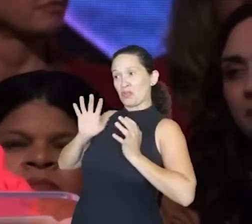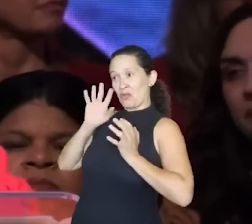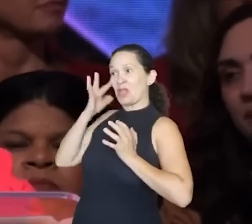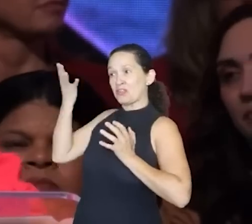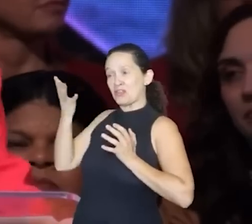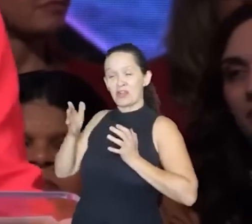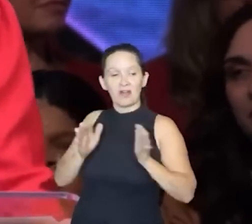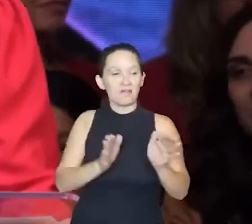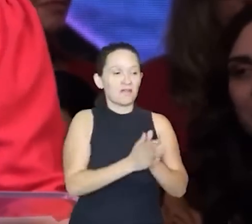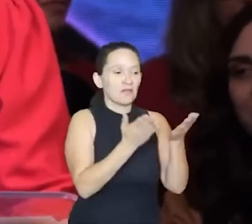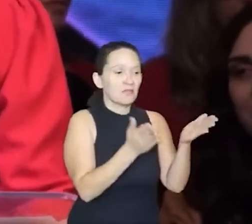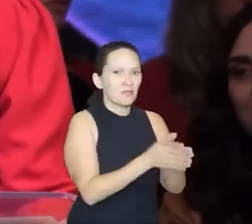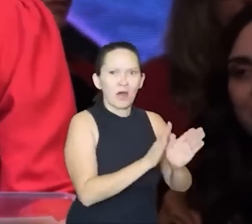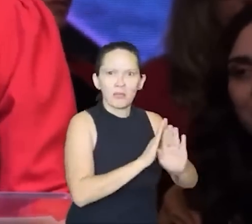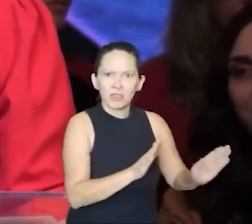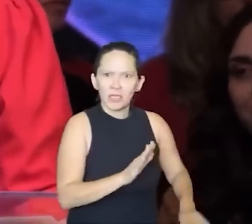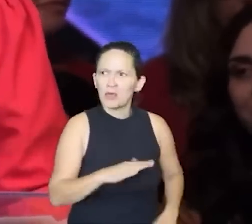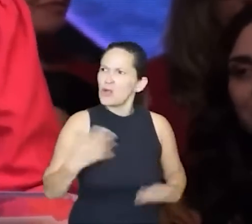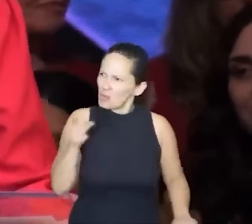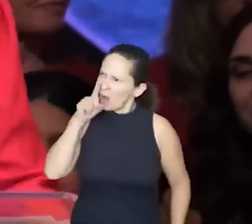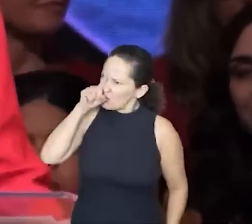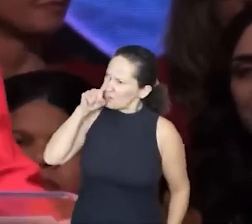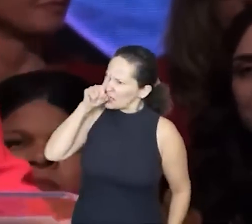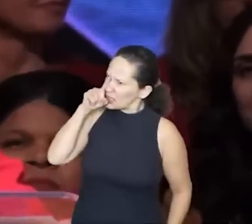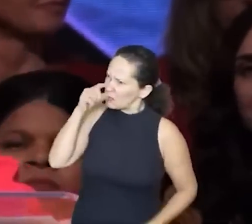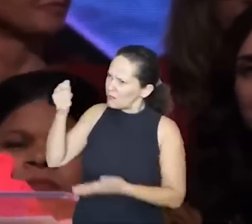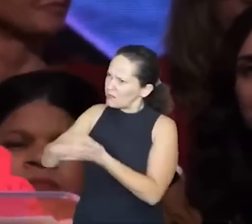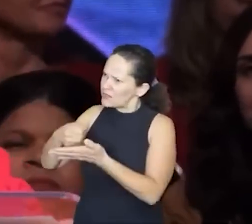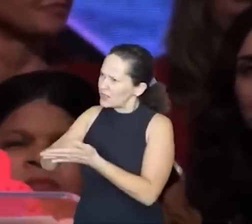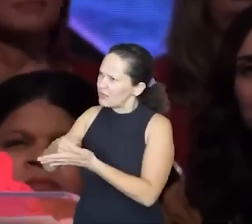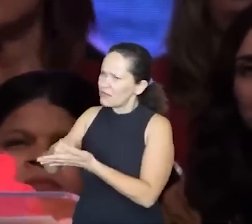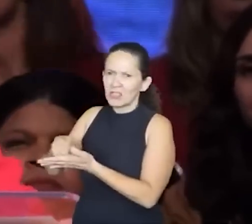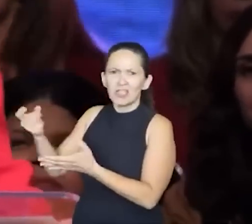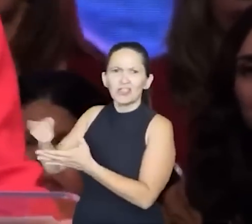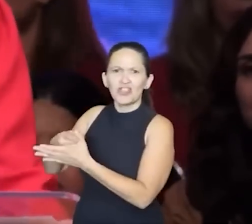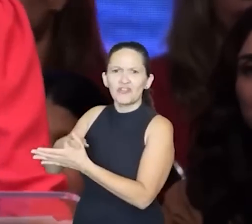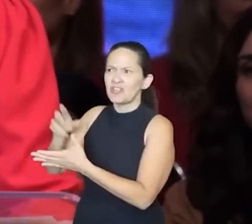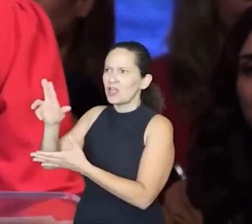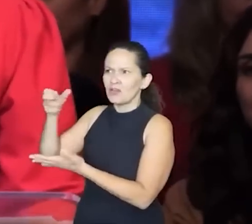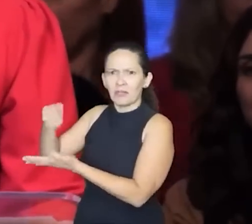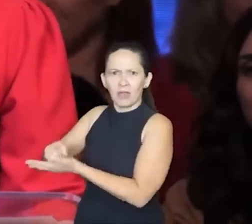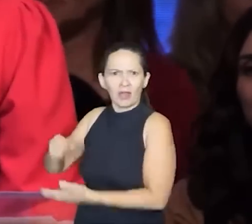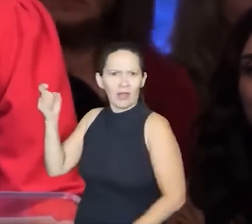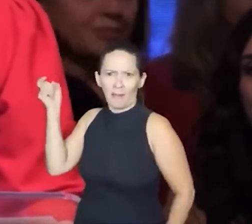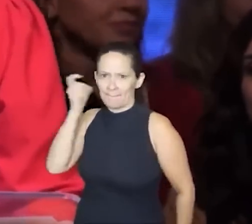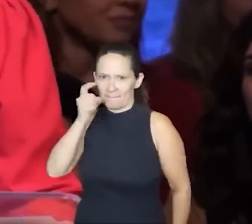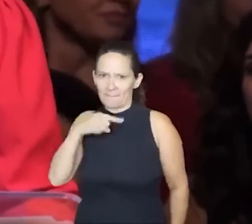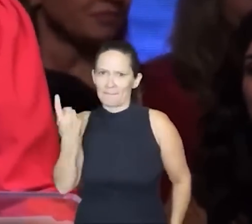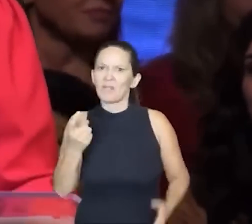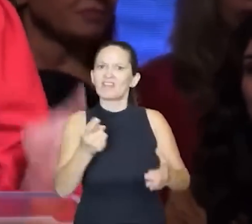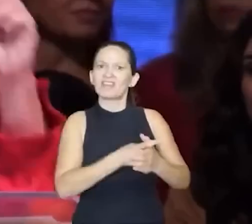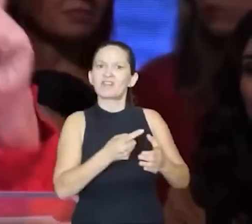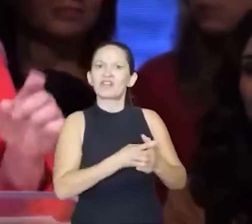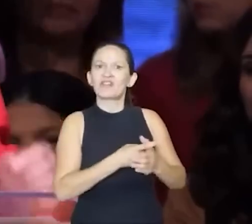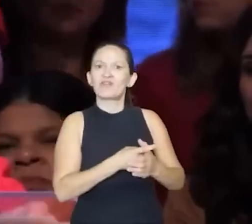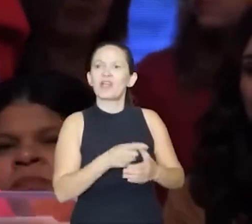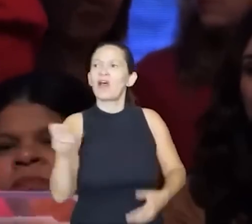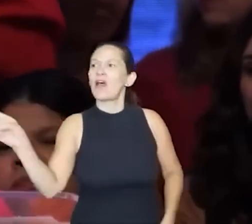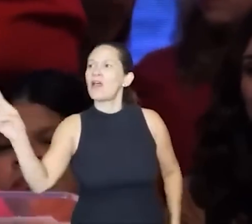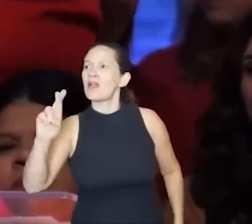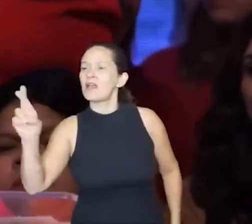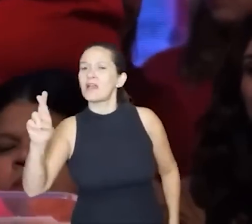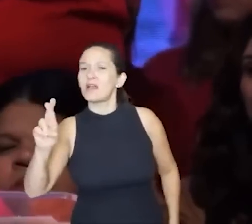risco fiscal. Qual risco? De não pagar a dívida? Mentira! Nossa dívida é toda em reais, numa